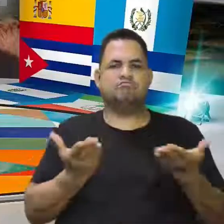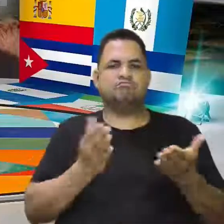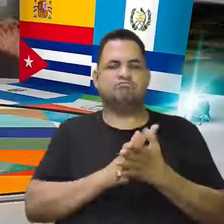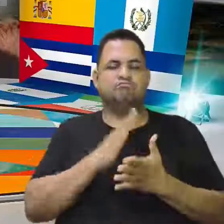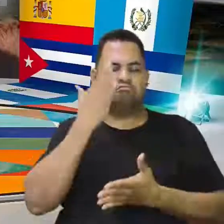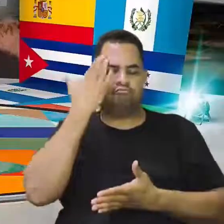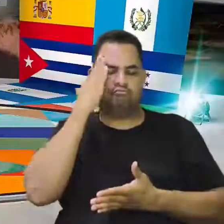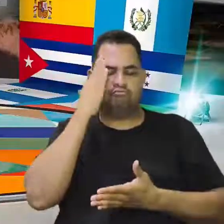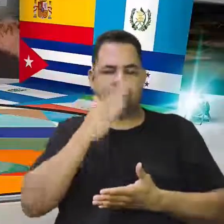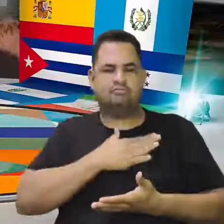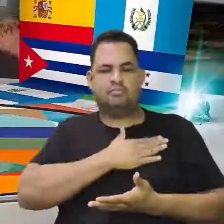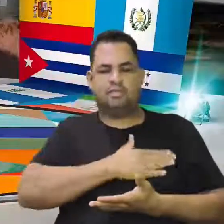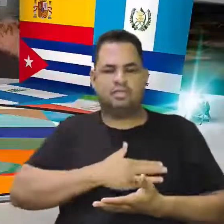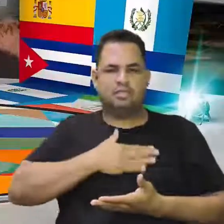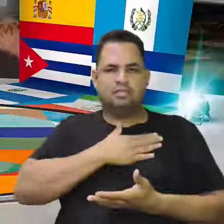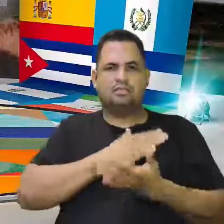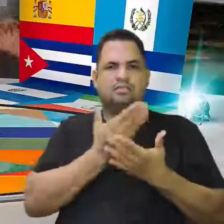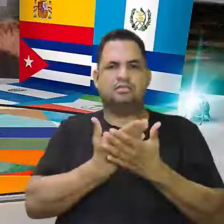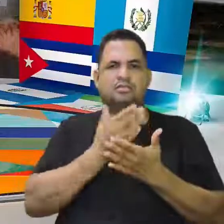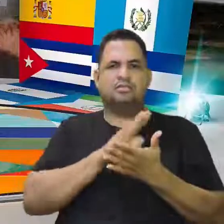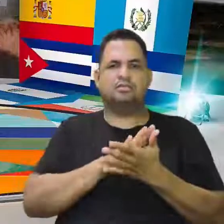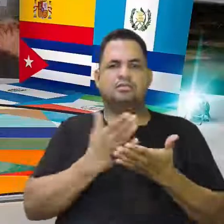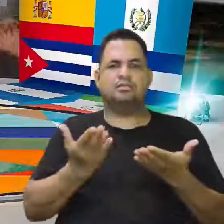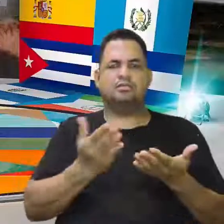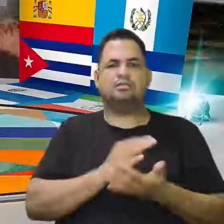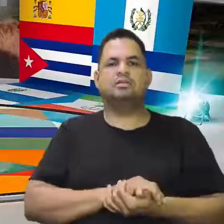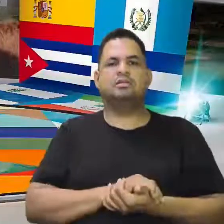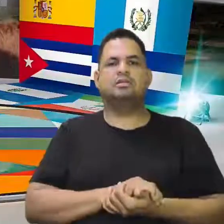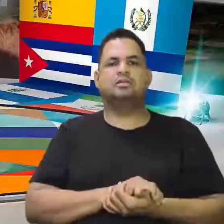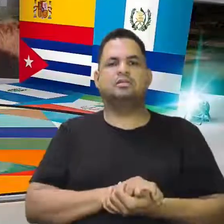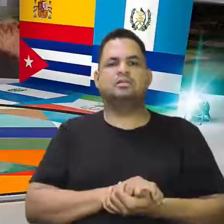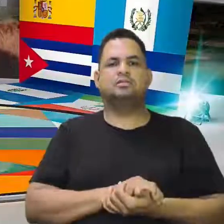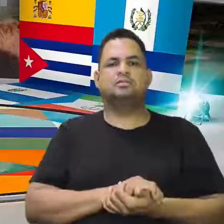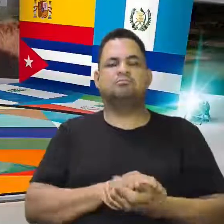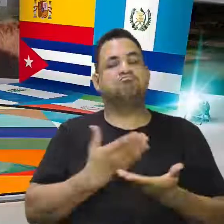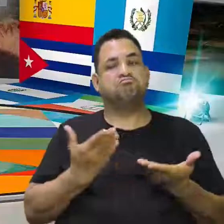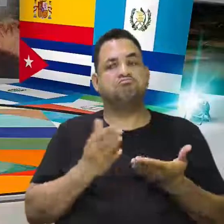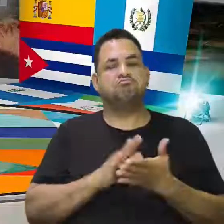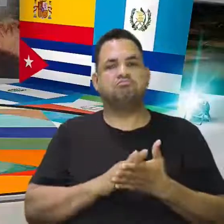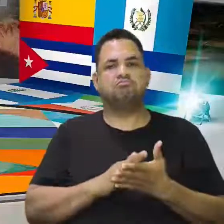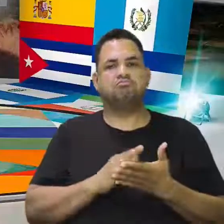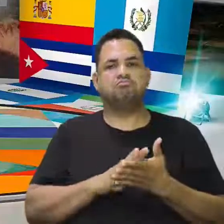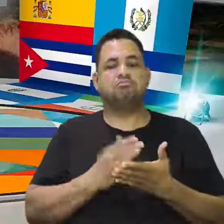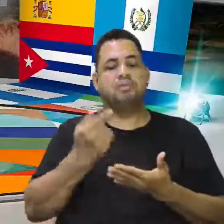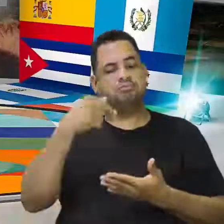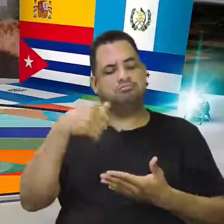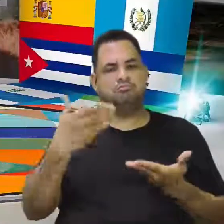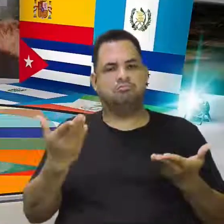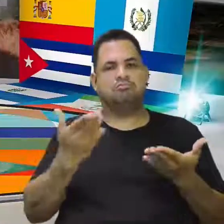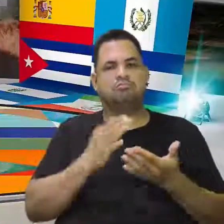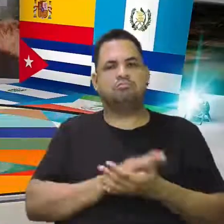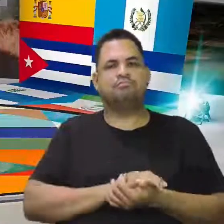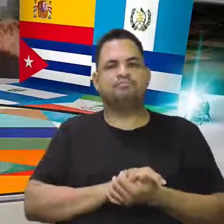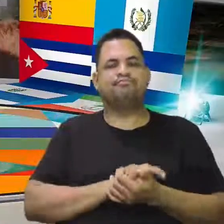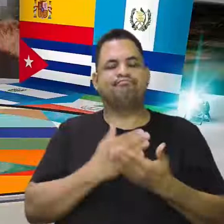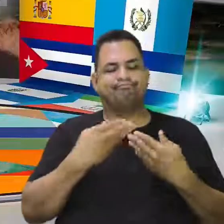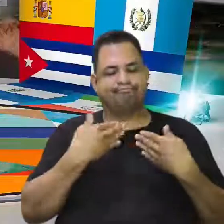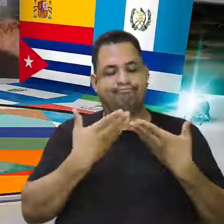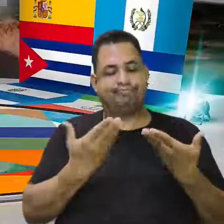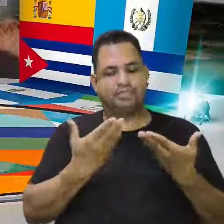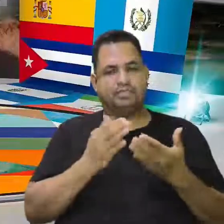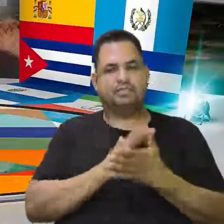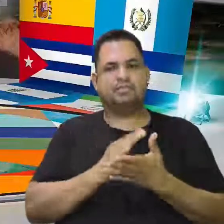compreendido, gostado da interpretação de tirinhas. E qualquer coisa, galera, nós estamos aqui, viu? À disposição de